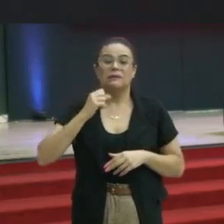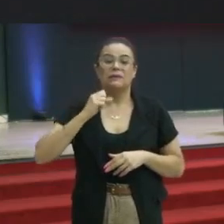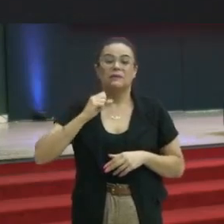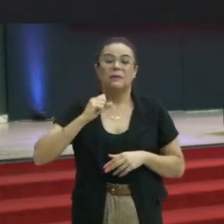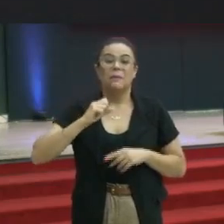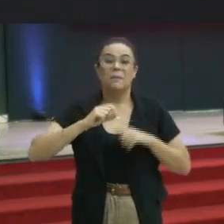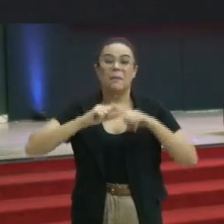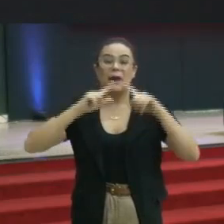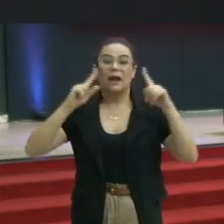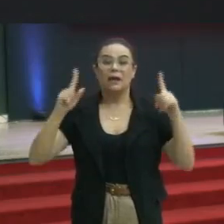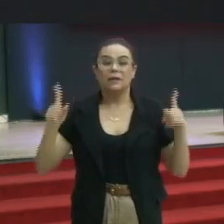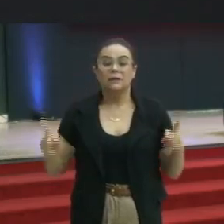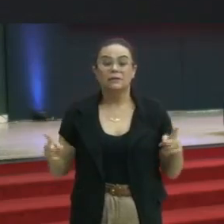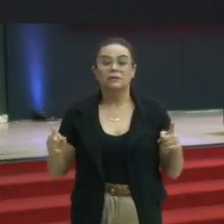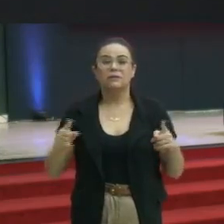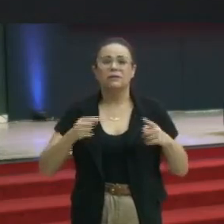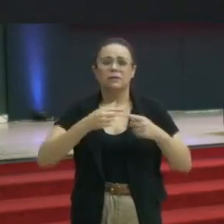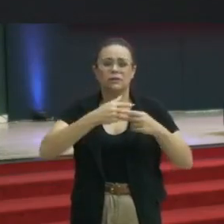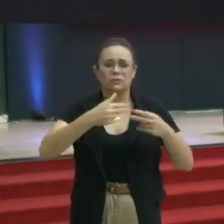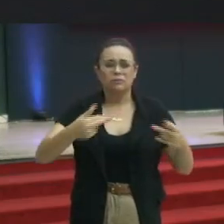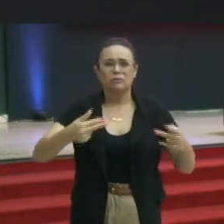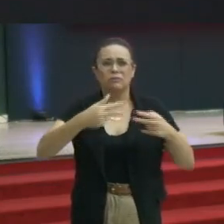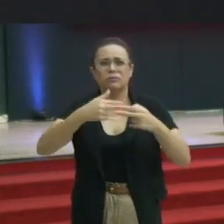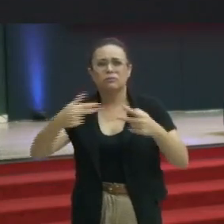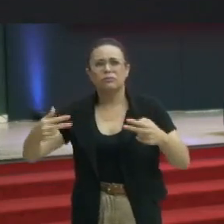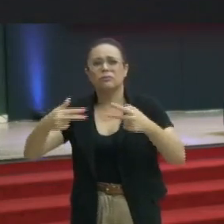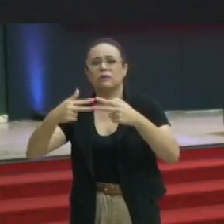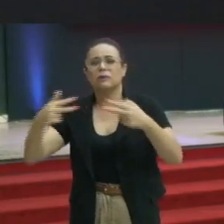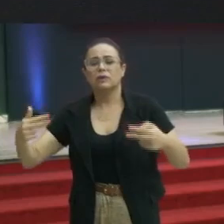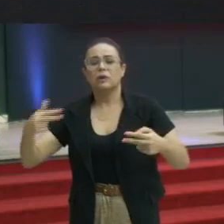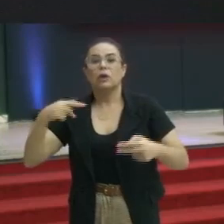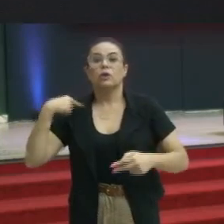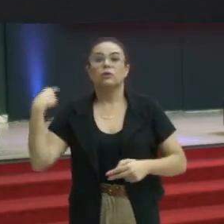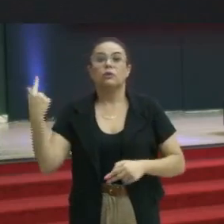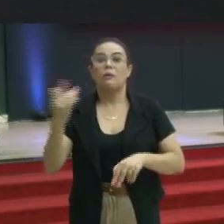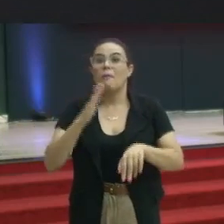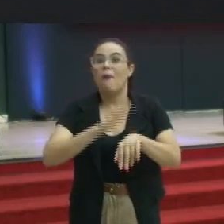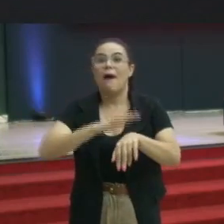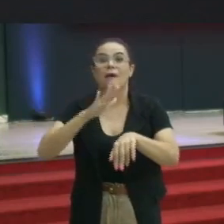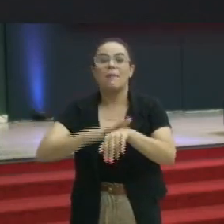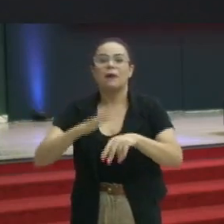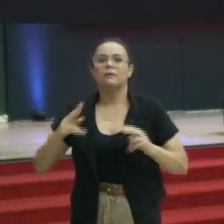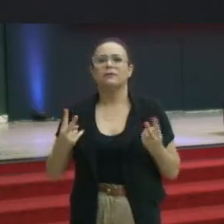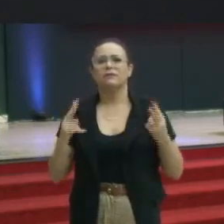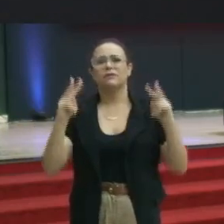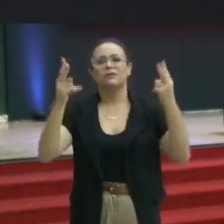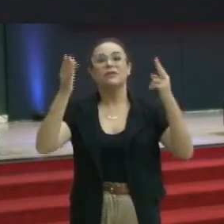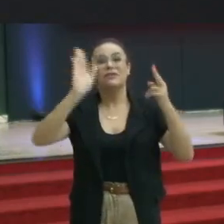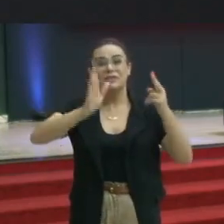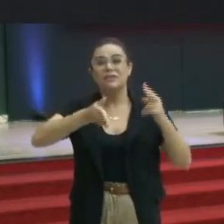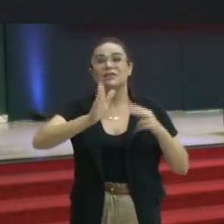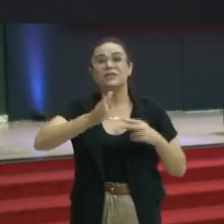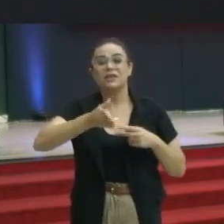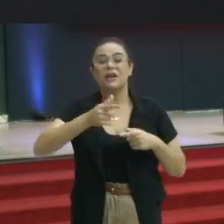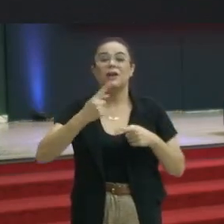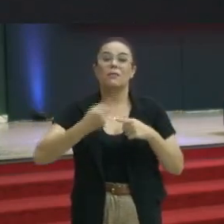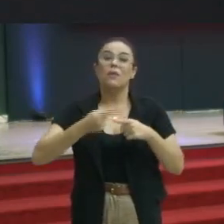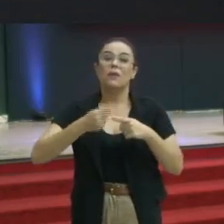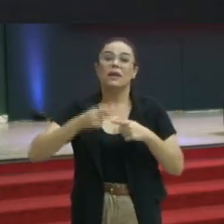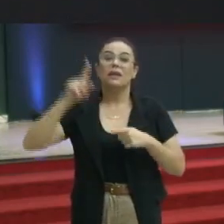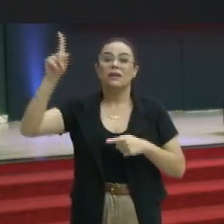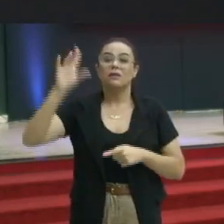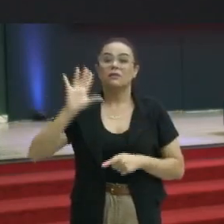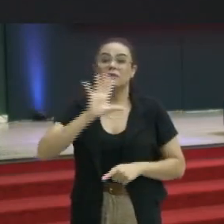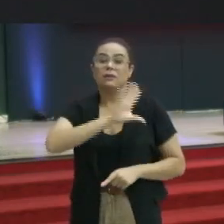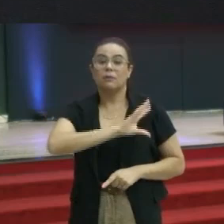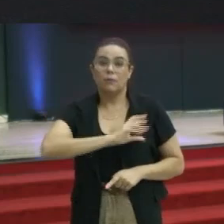estas coisas, somos mais que vencedores por meio daquele que nos